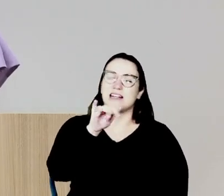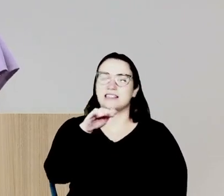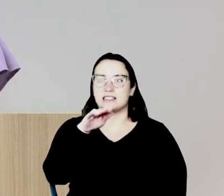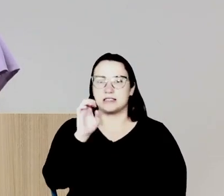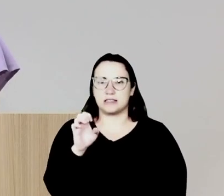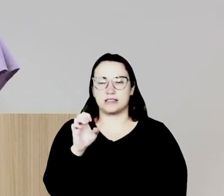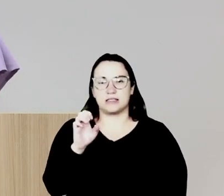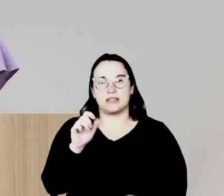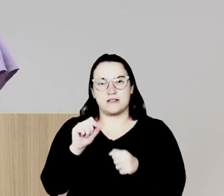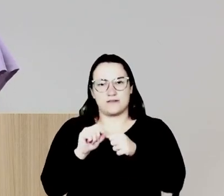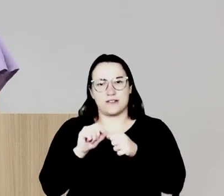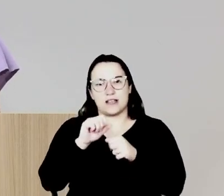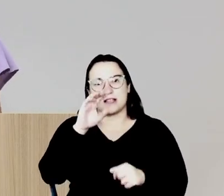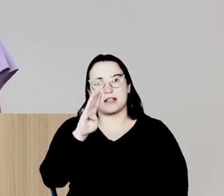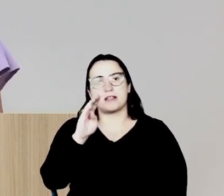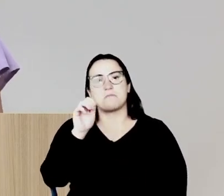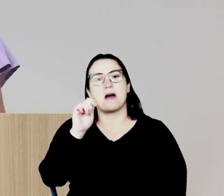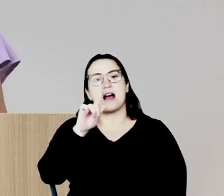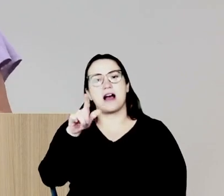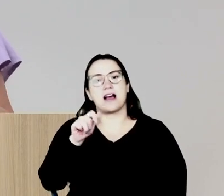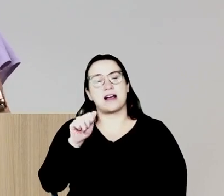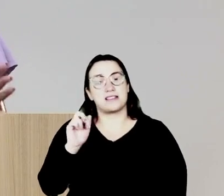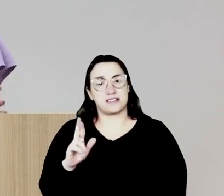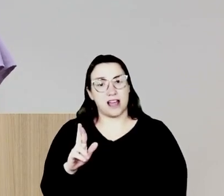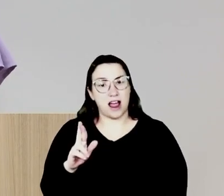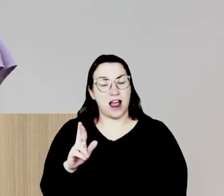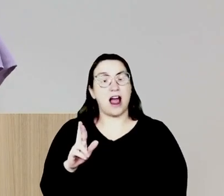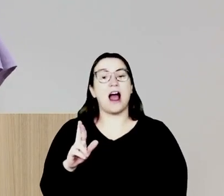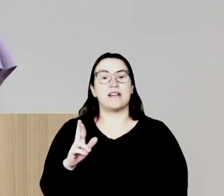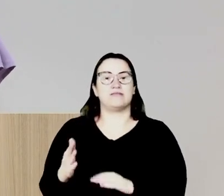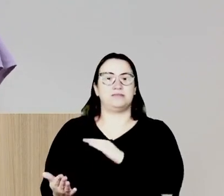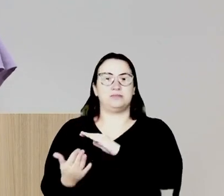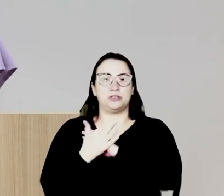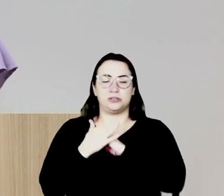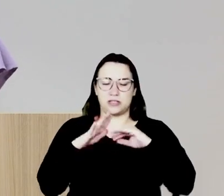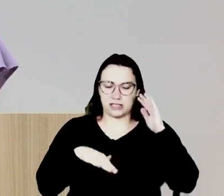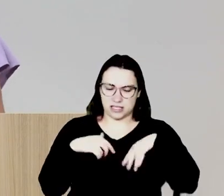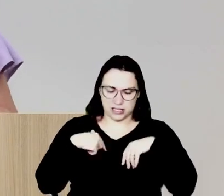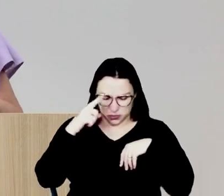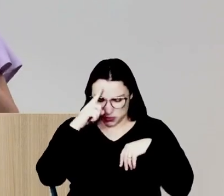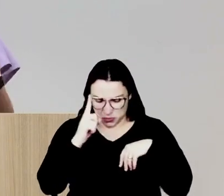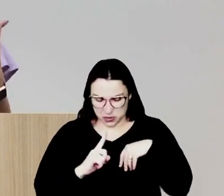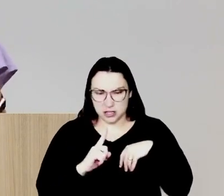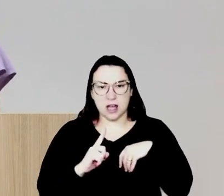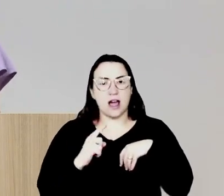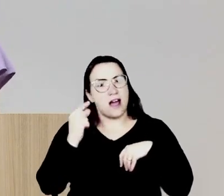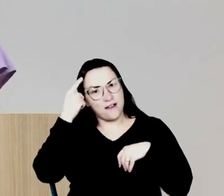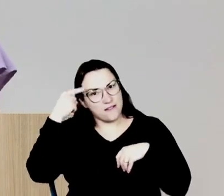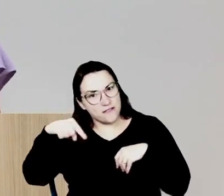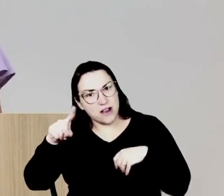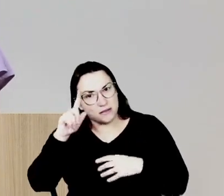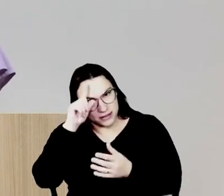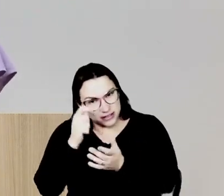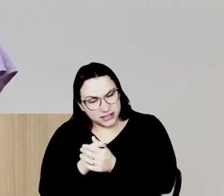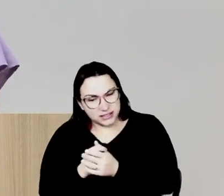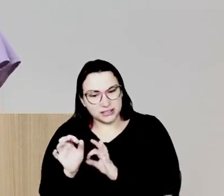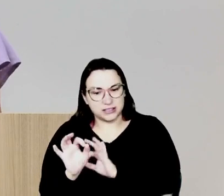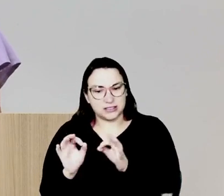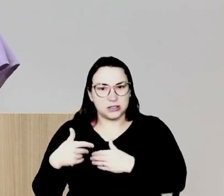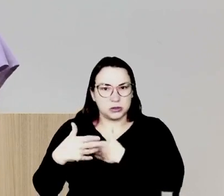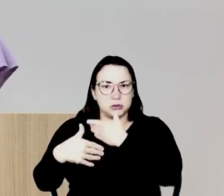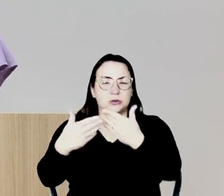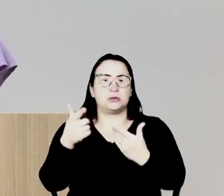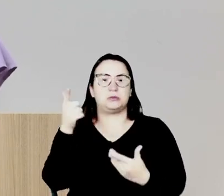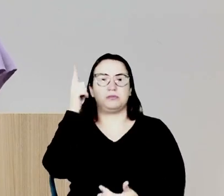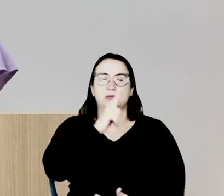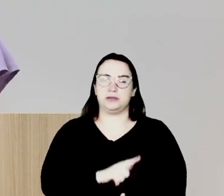que muitas vezes eu me vejo perdida e sem saída, e elas me ligam, vamos fazer isso, Karina, e tomam a frente e começa, e aí as coisas fluem. Eu não